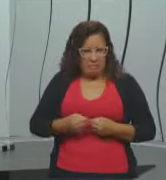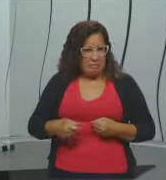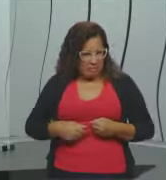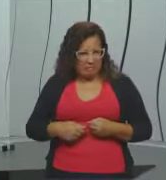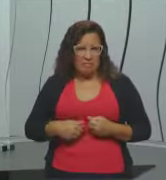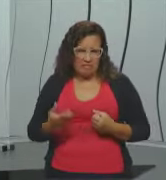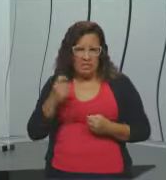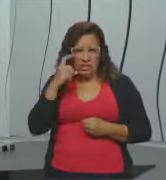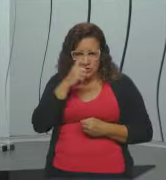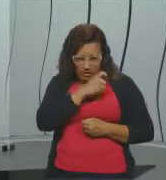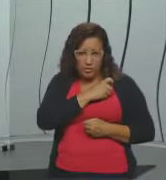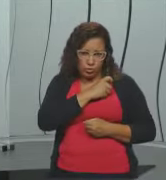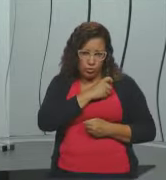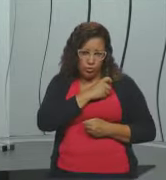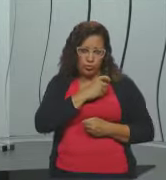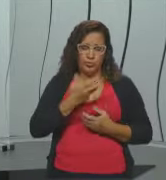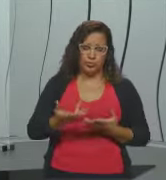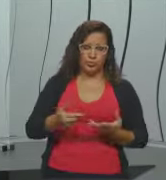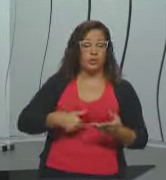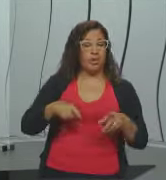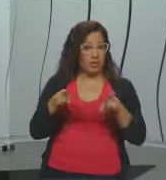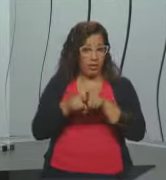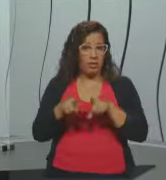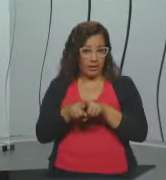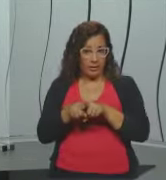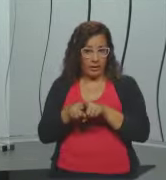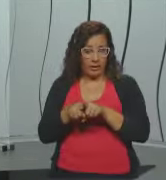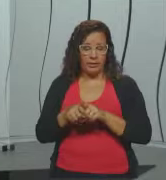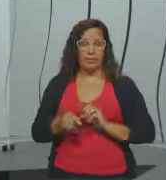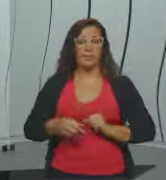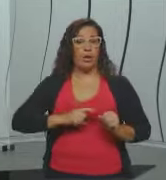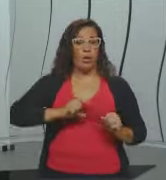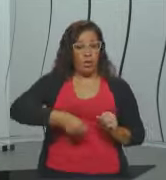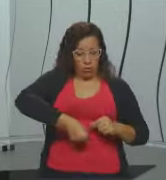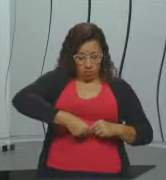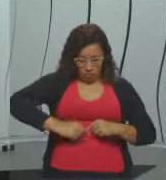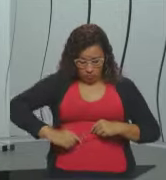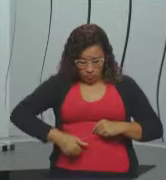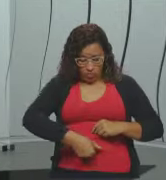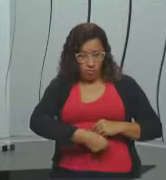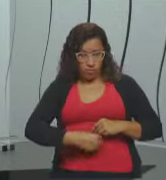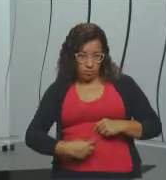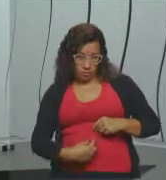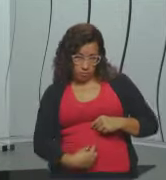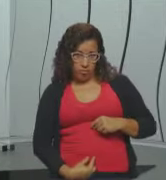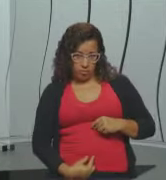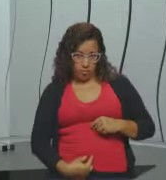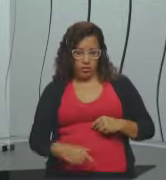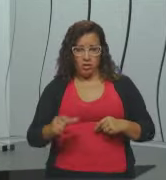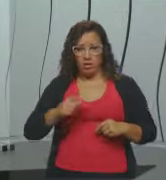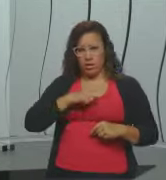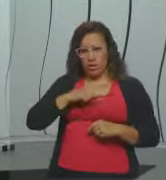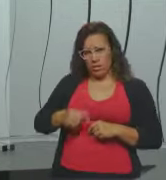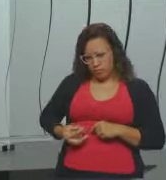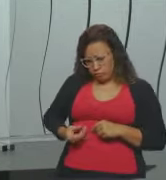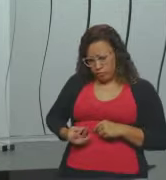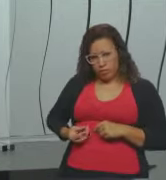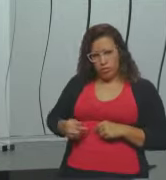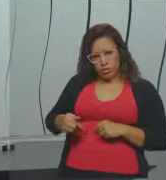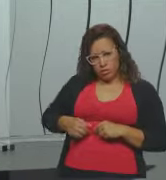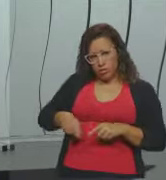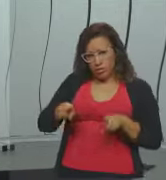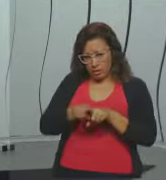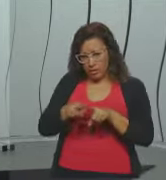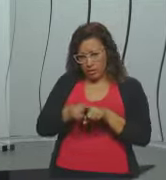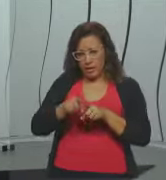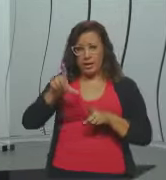açúcar que pode ser quebrado aqui também no intestino delgado através do suco entérico, enzimas presentes ali como